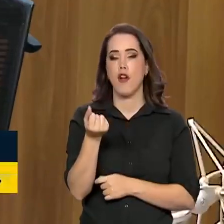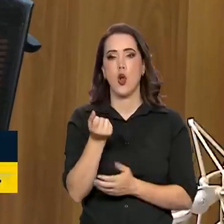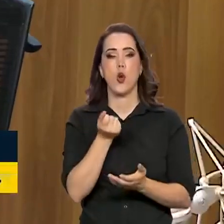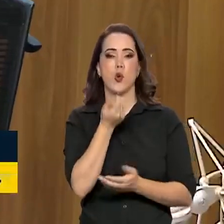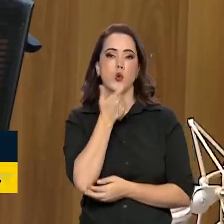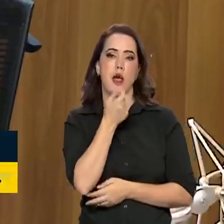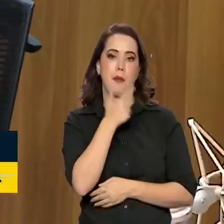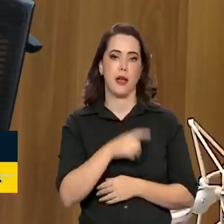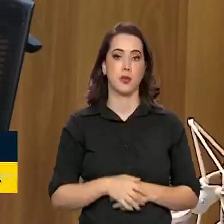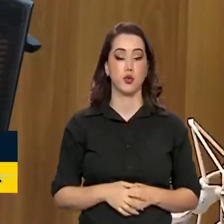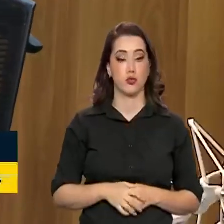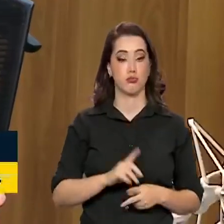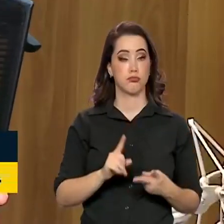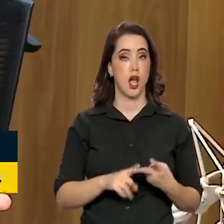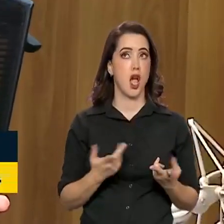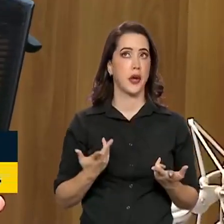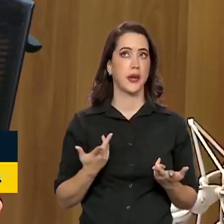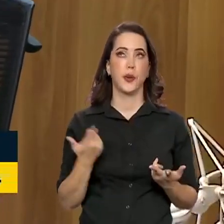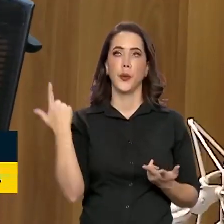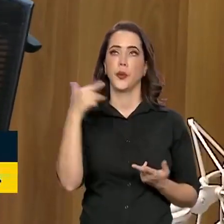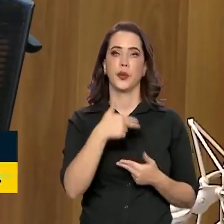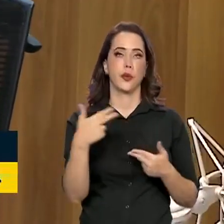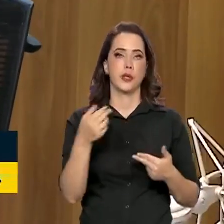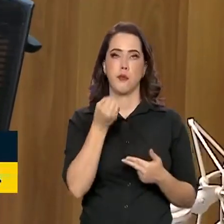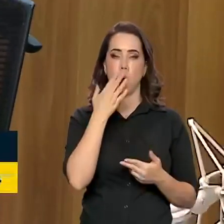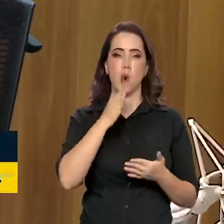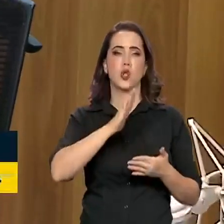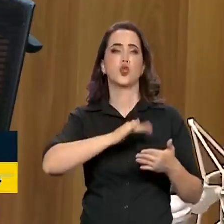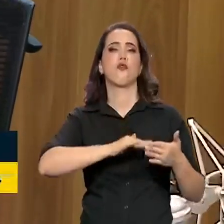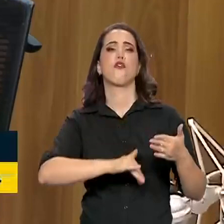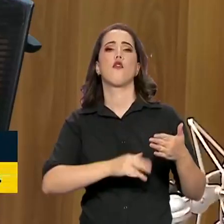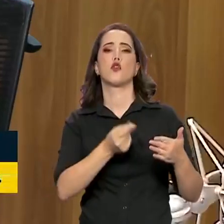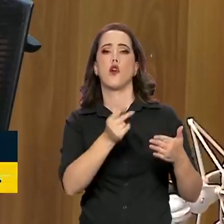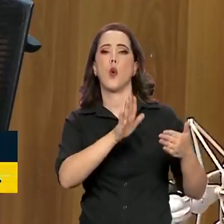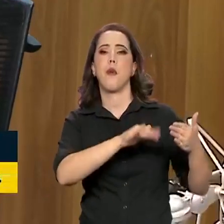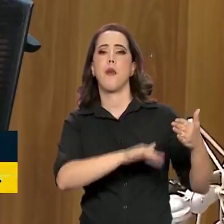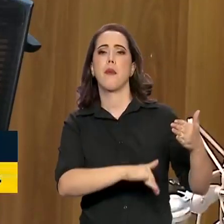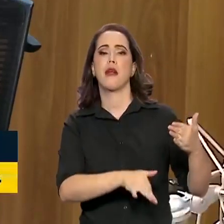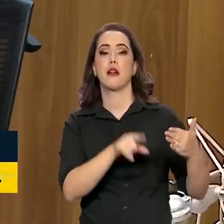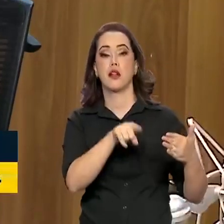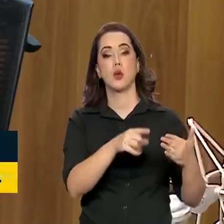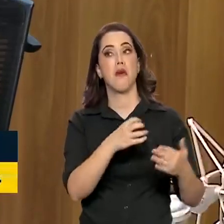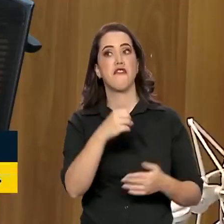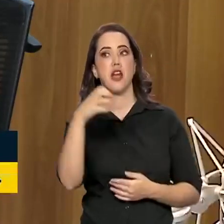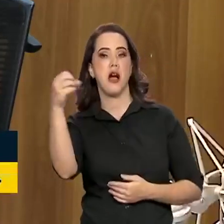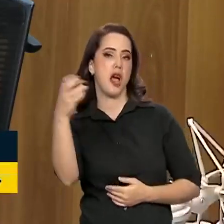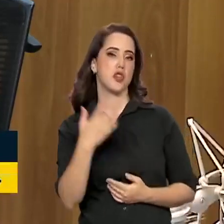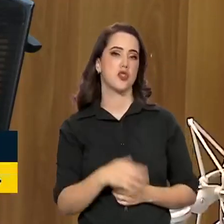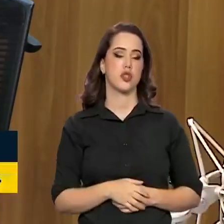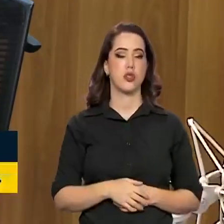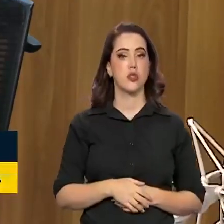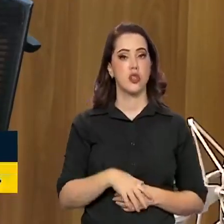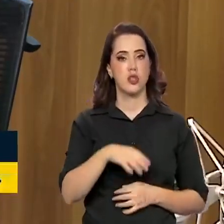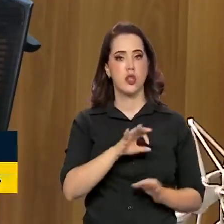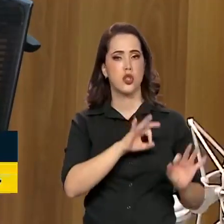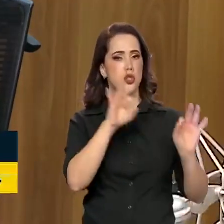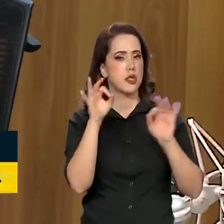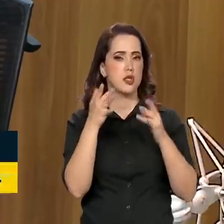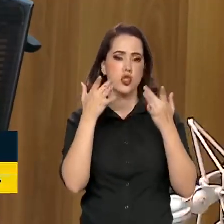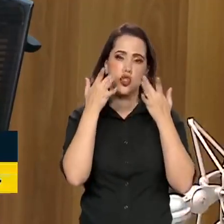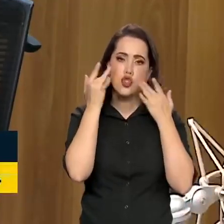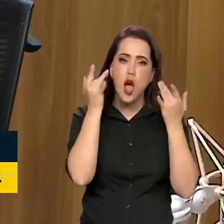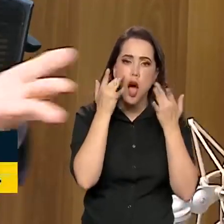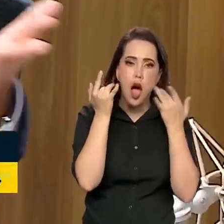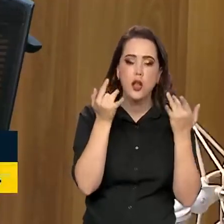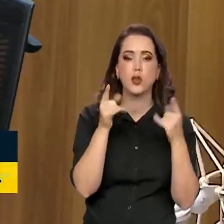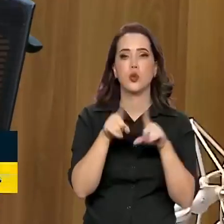predileção dos aposentados e pensionistas é poder viajar. Então vai ter desconto em passagem, desconto em assistir peça de teatro. Quem é que não gosta de ver uma boa peça,